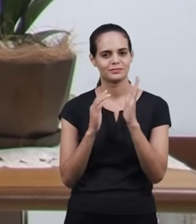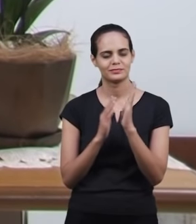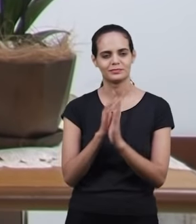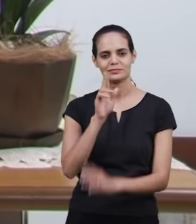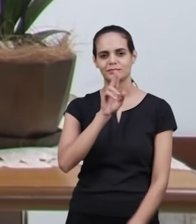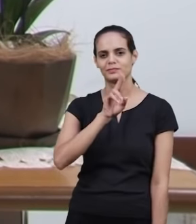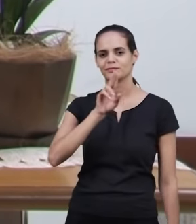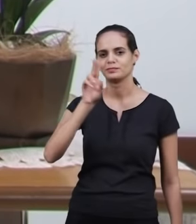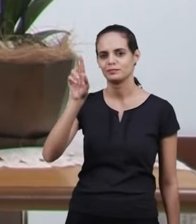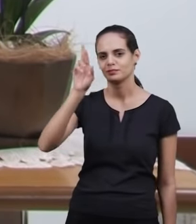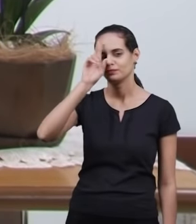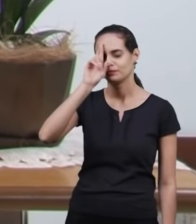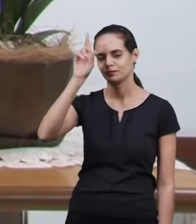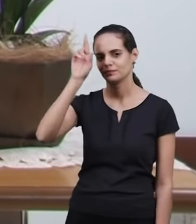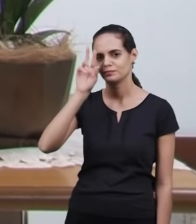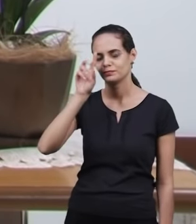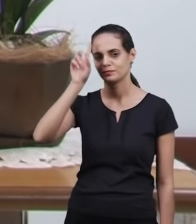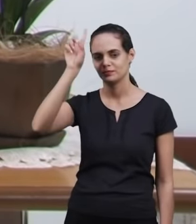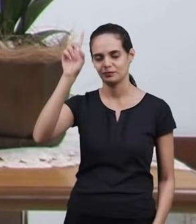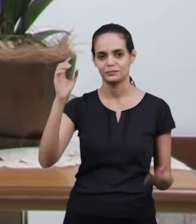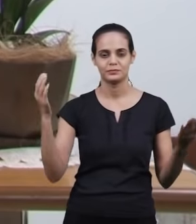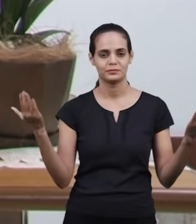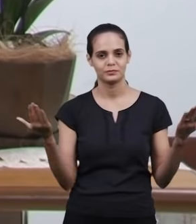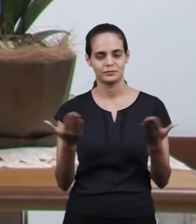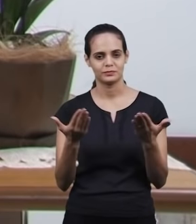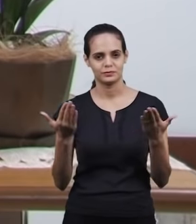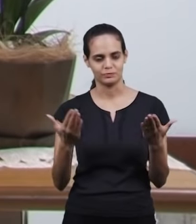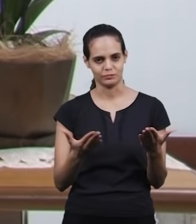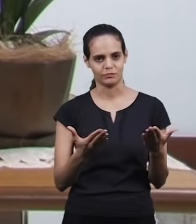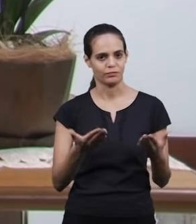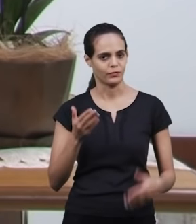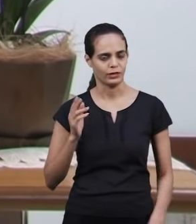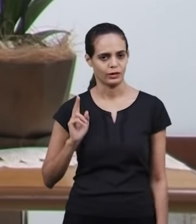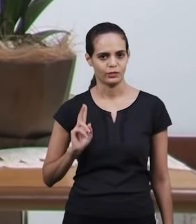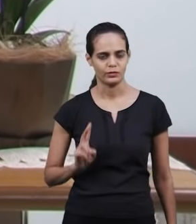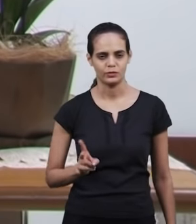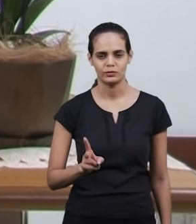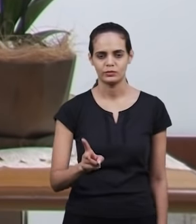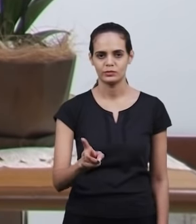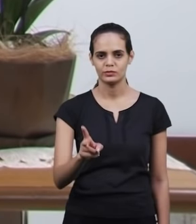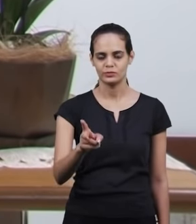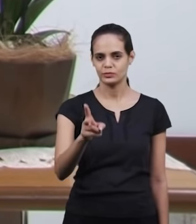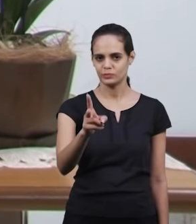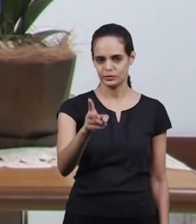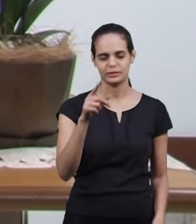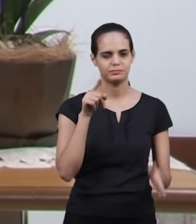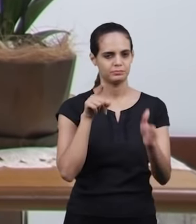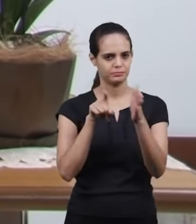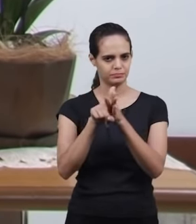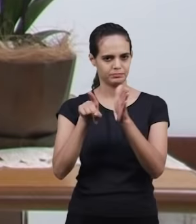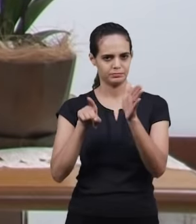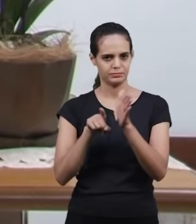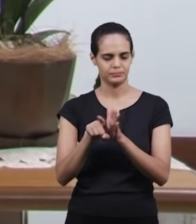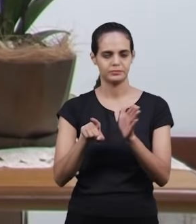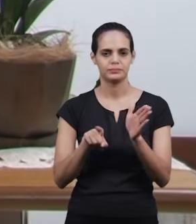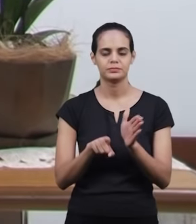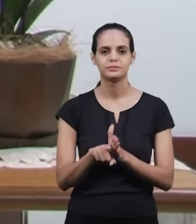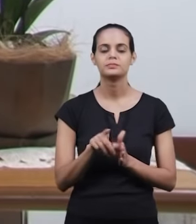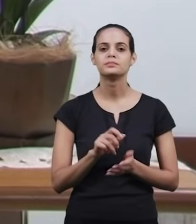Louvado seja o nome do nosso Deus, meus irmãos. Vamos então agora com a nossa sequência. Vamos para o próximo bloco de